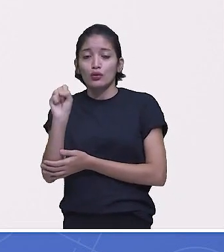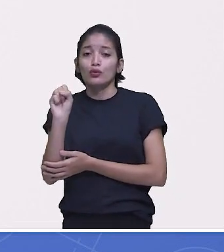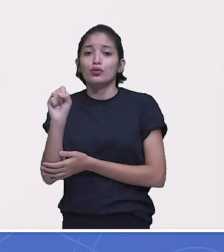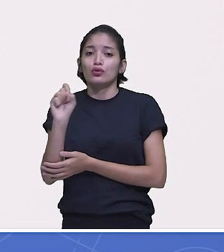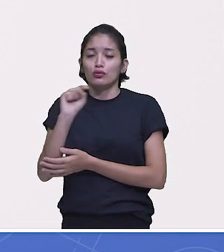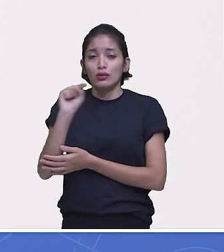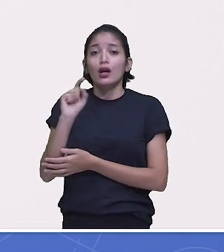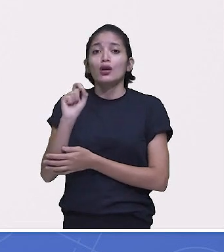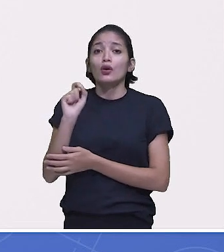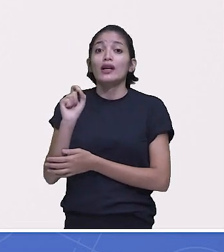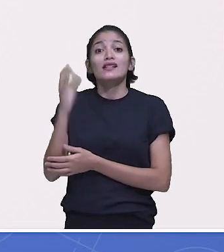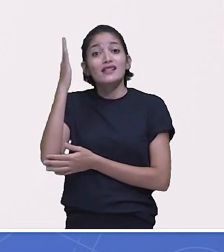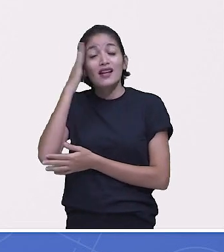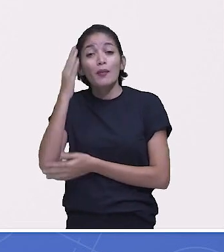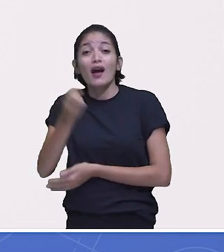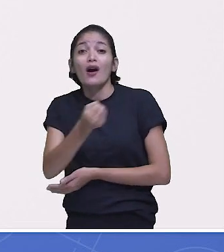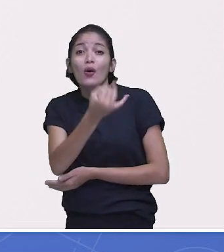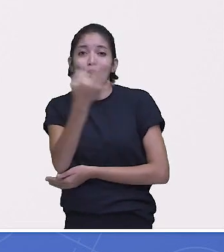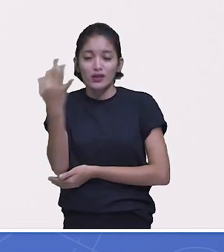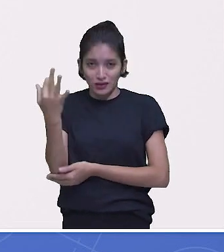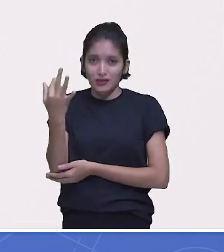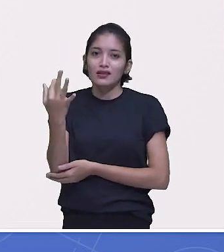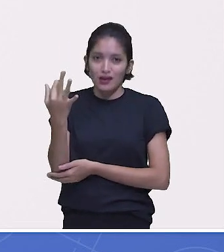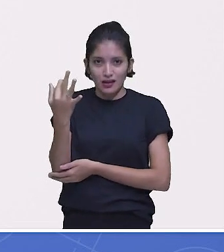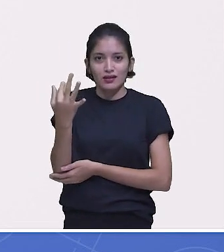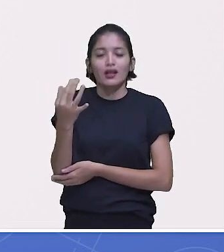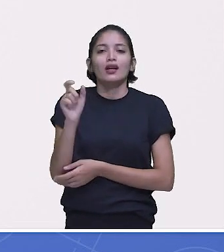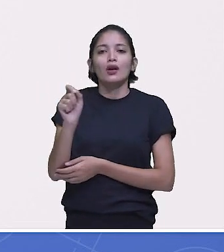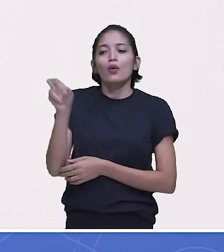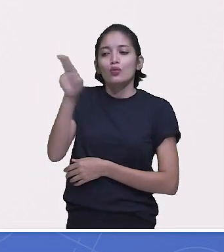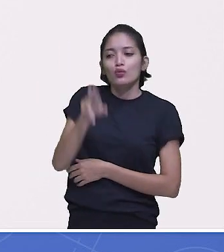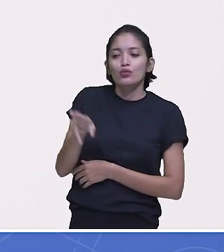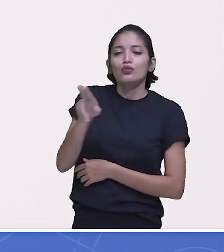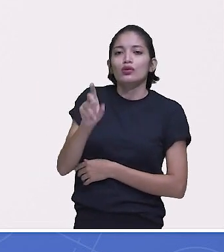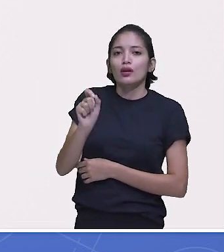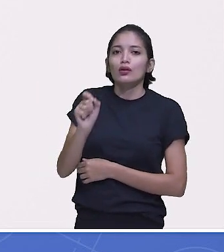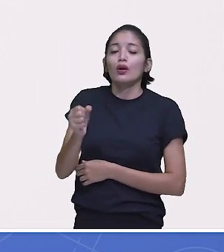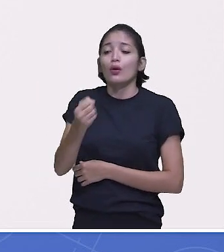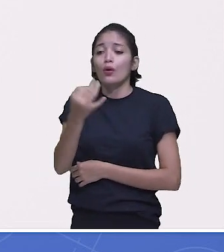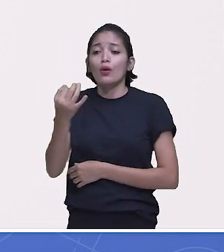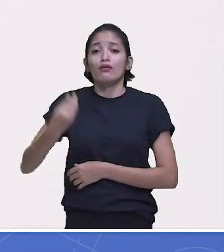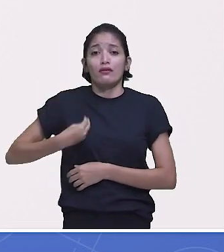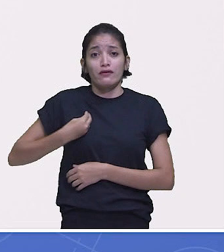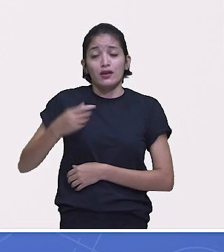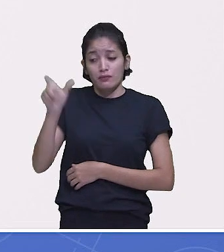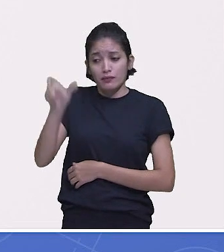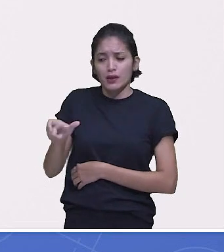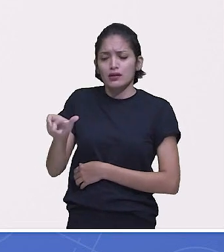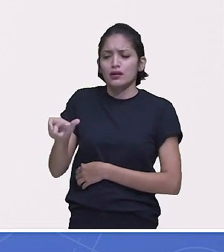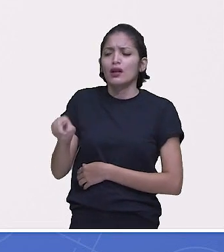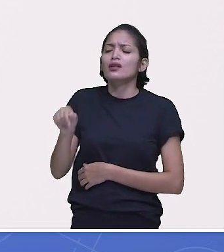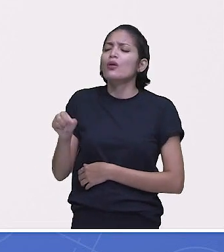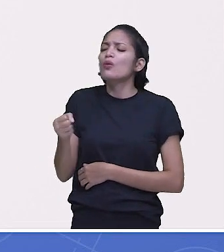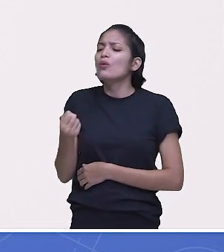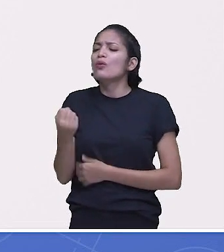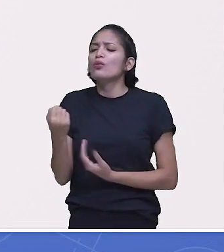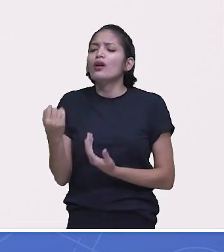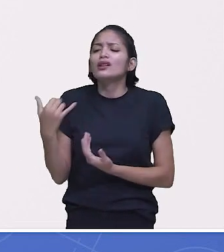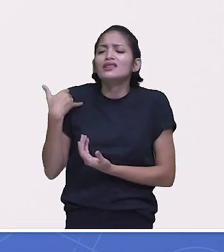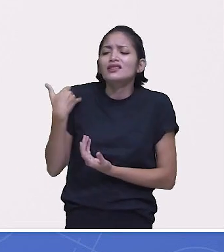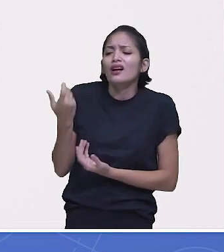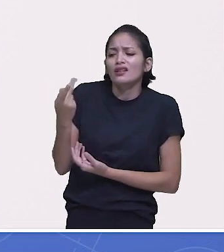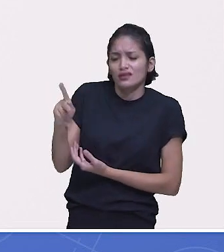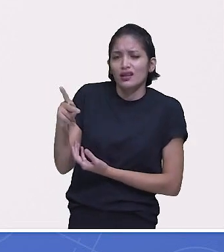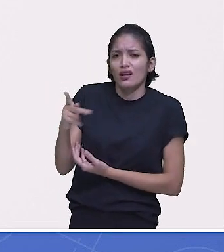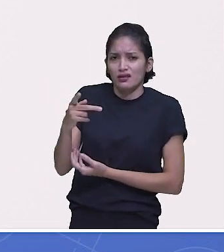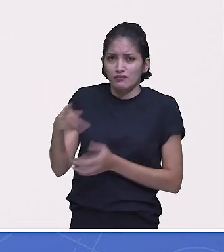No caso aqui, a quantidade dos anos vividos por uma pessoa. Então, eu pergunto, quantos anos tienes? Eu pergunto a alguém,